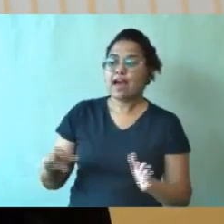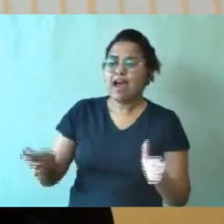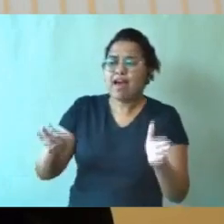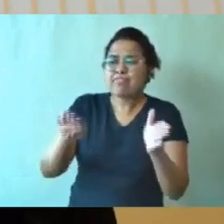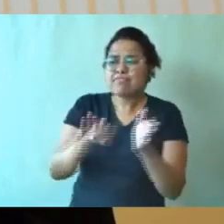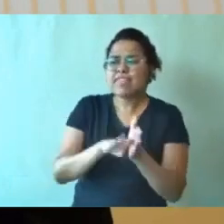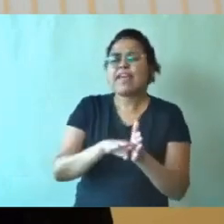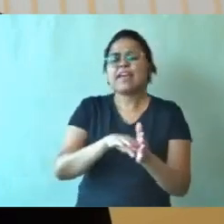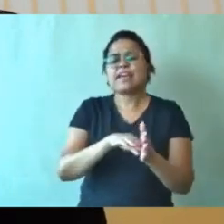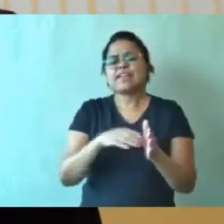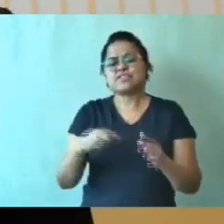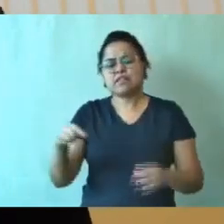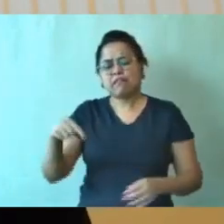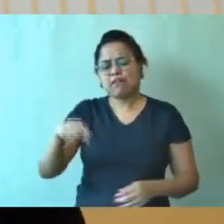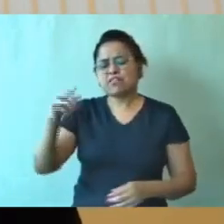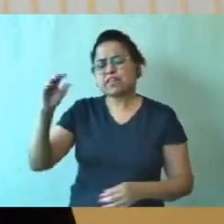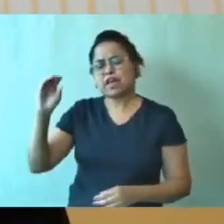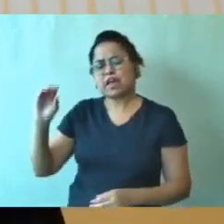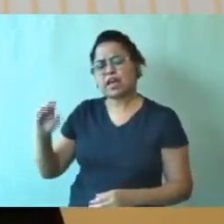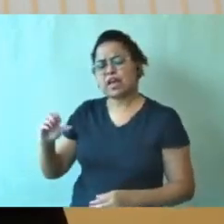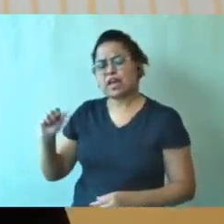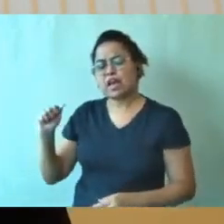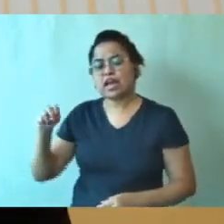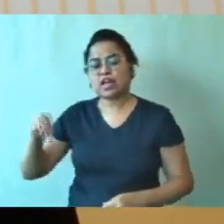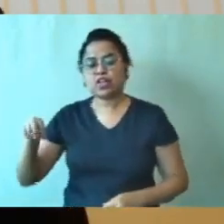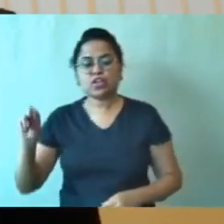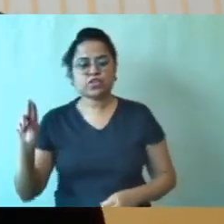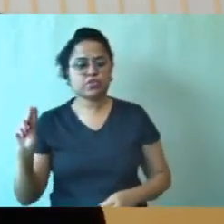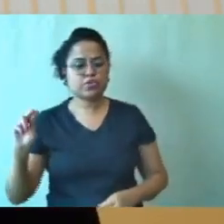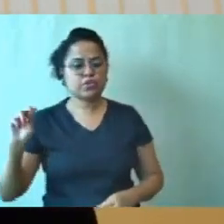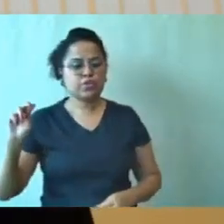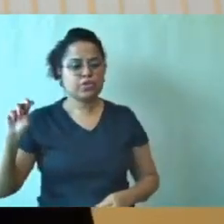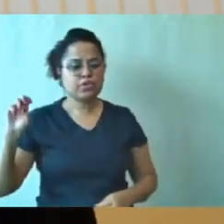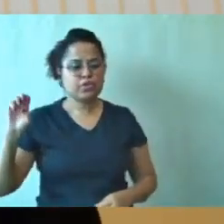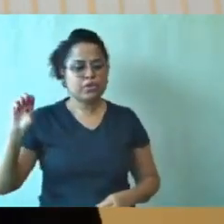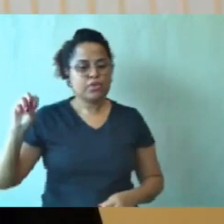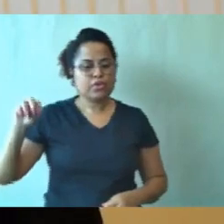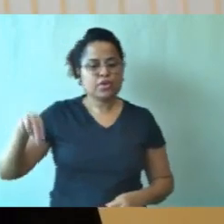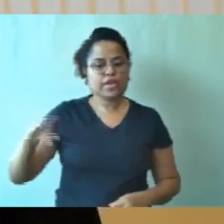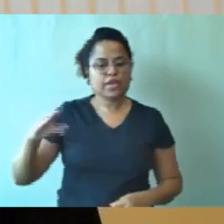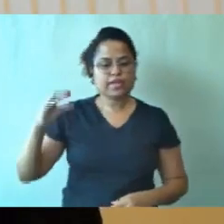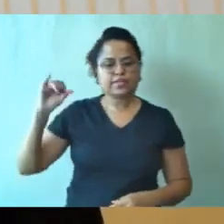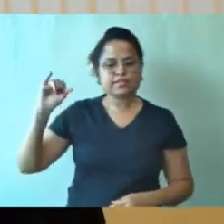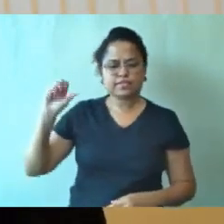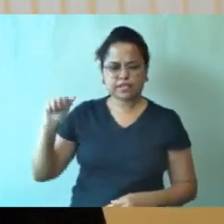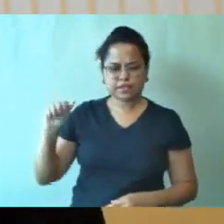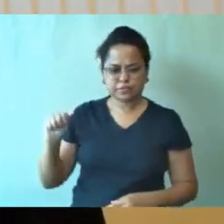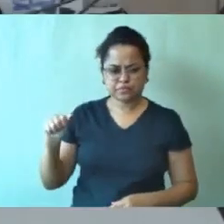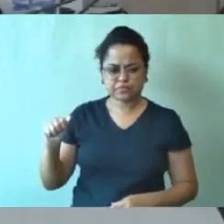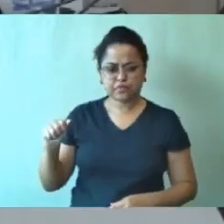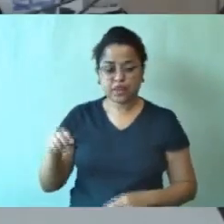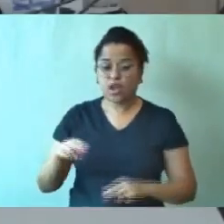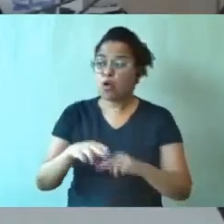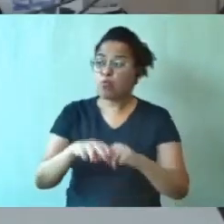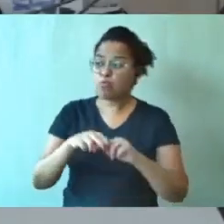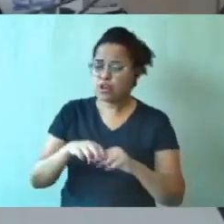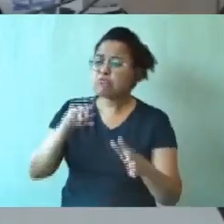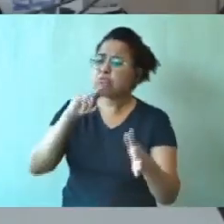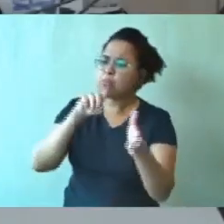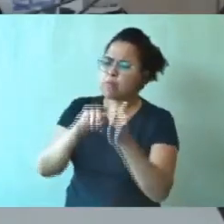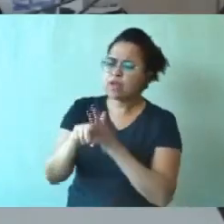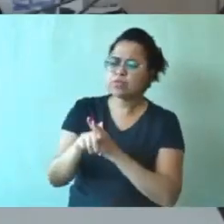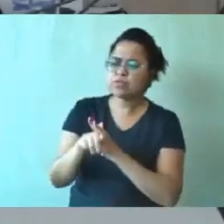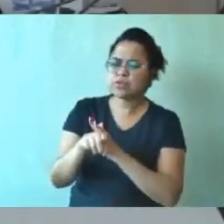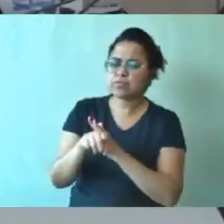Então, assim, a receita é de quem opera, que as despesas também é de quem opera. Então, assim, mas é por isso que eu estou te perguntando. A